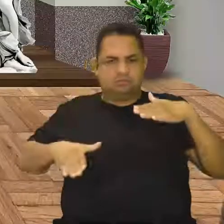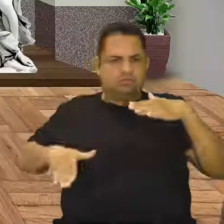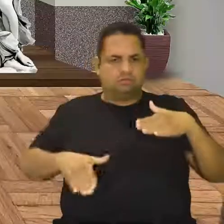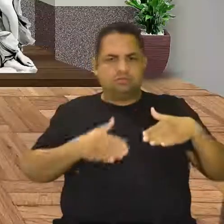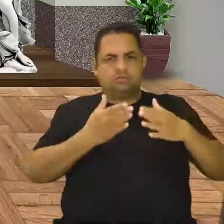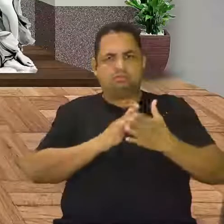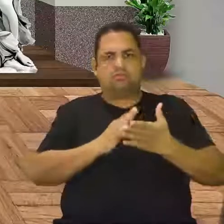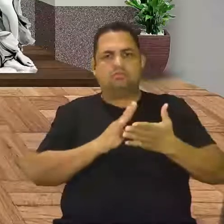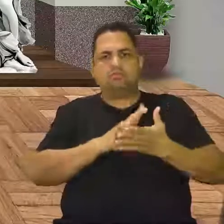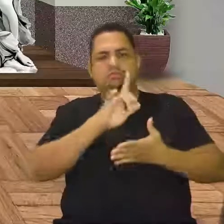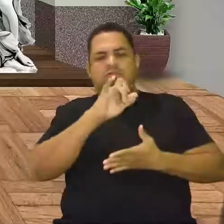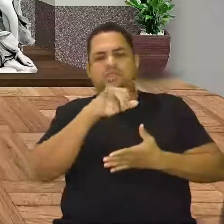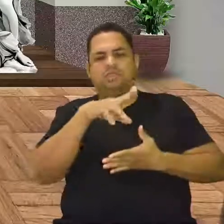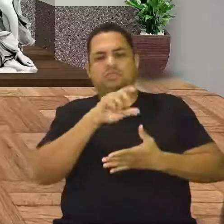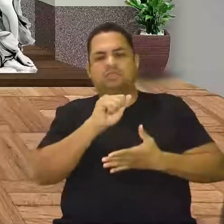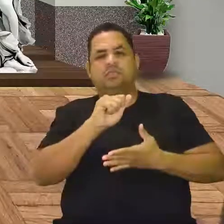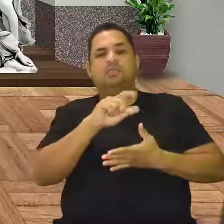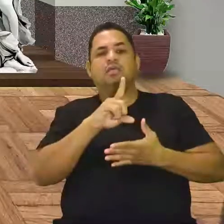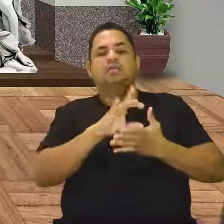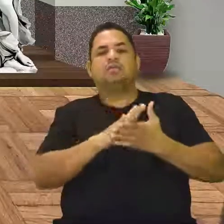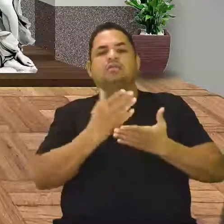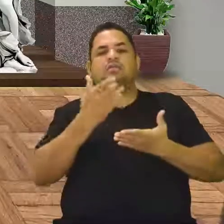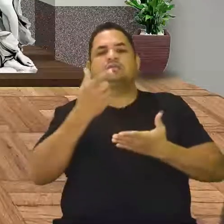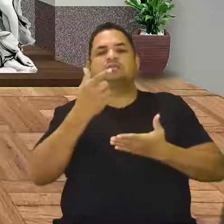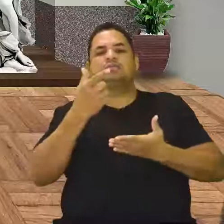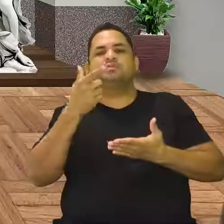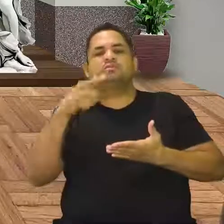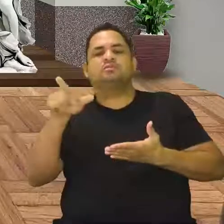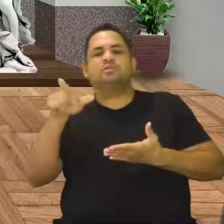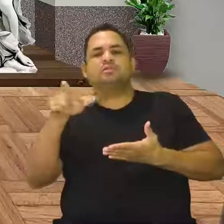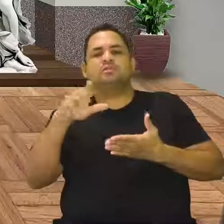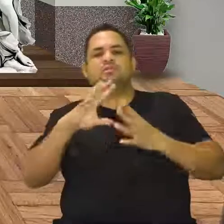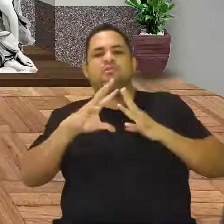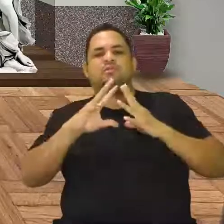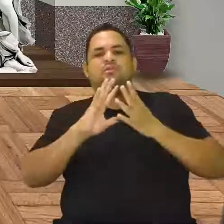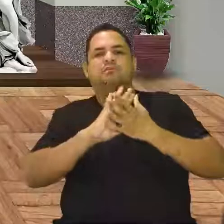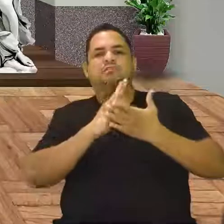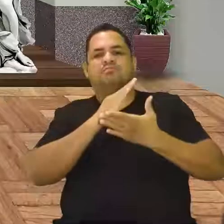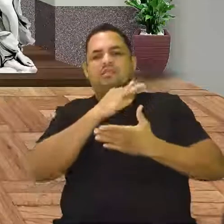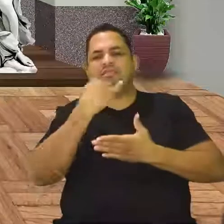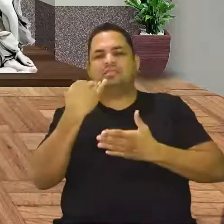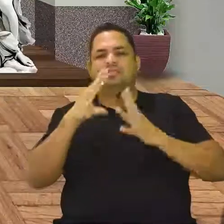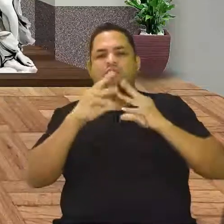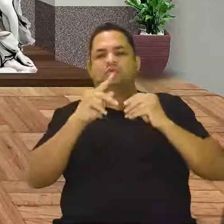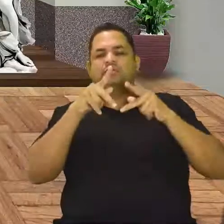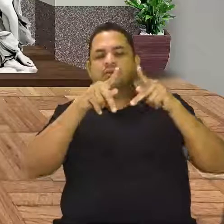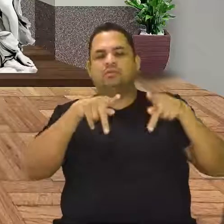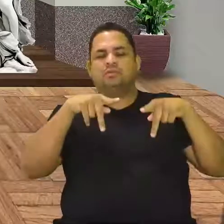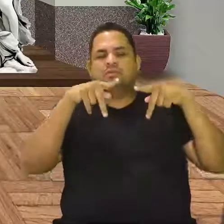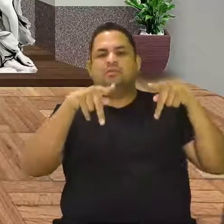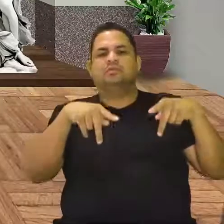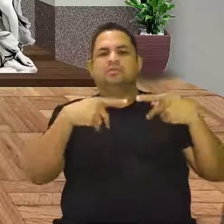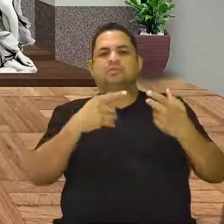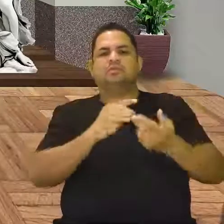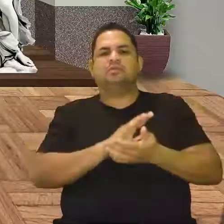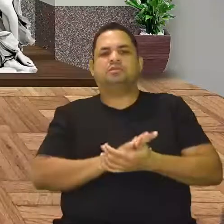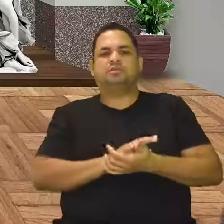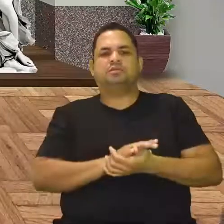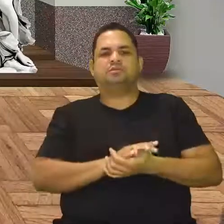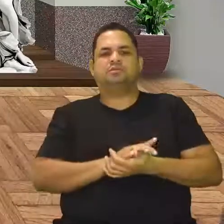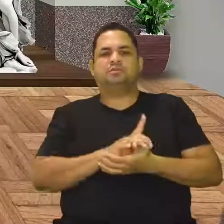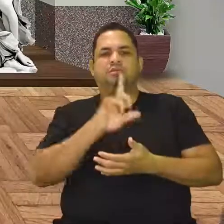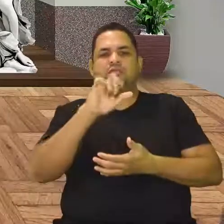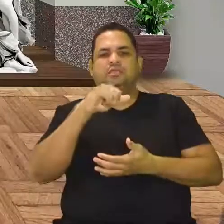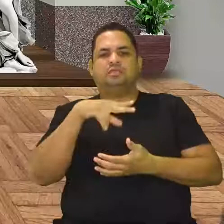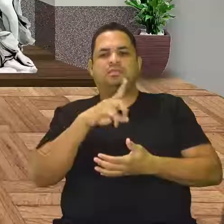para a leningrado eles conseguem aniquilar toda a população tanto é que leningrado